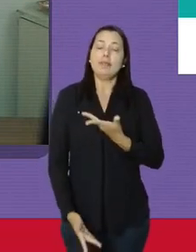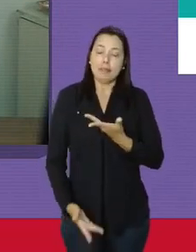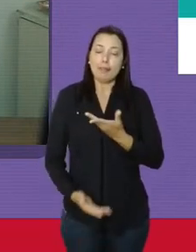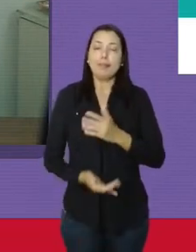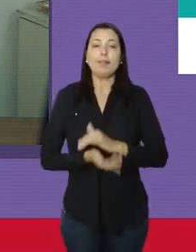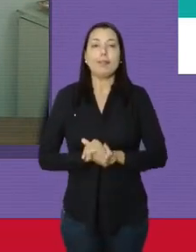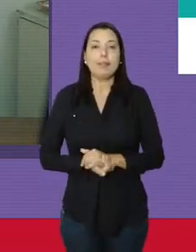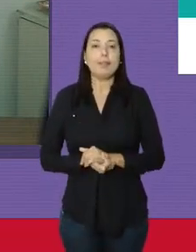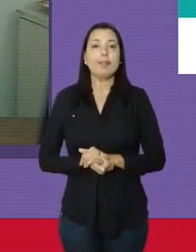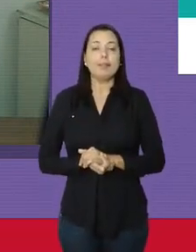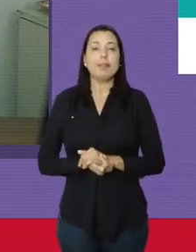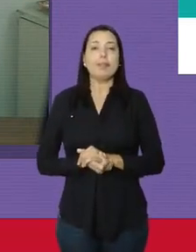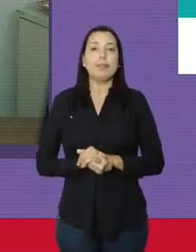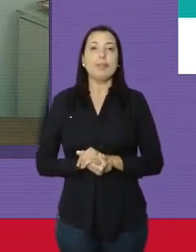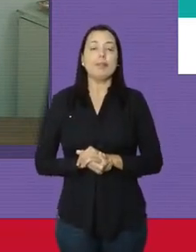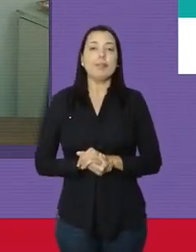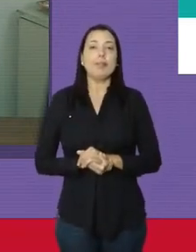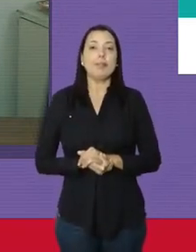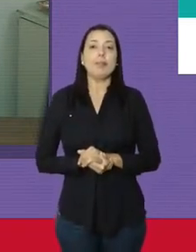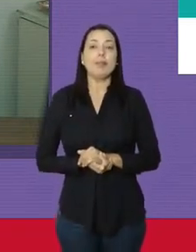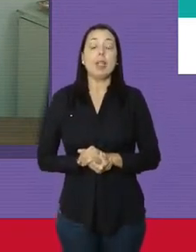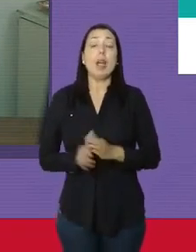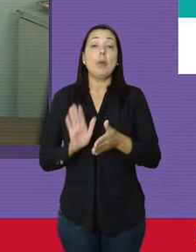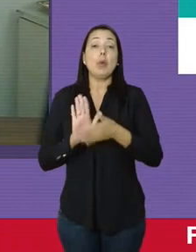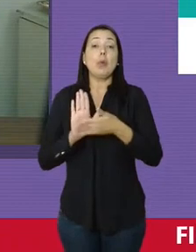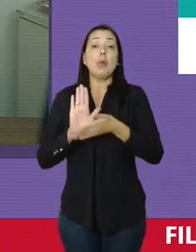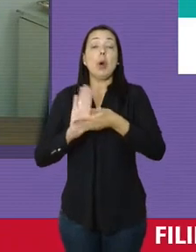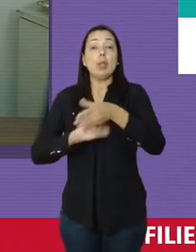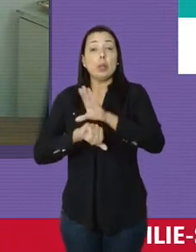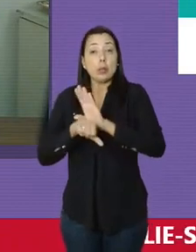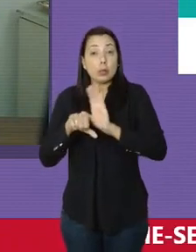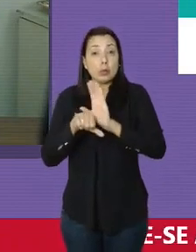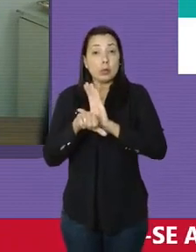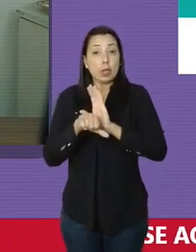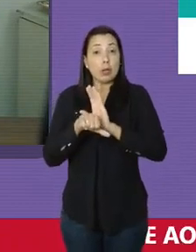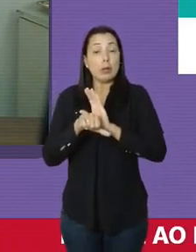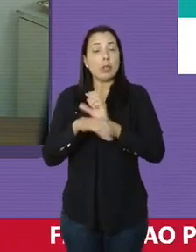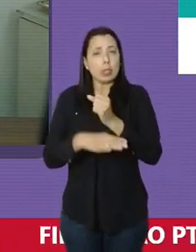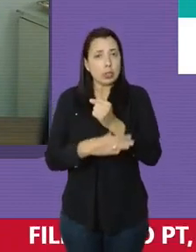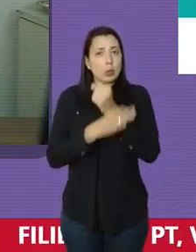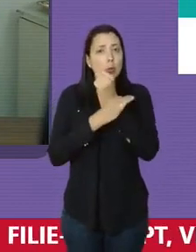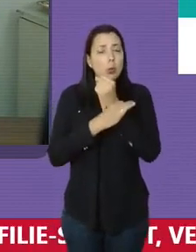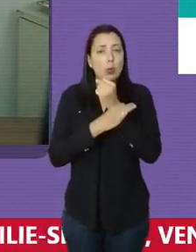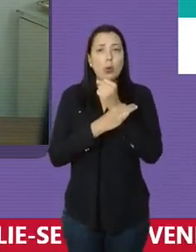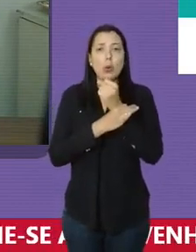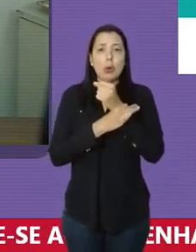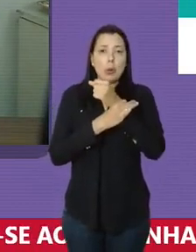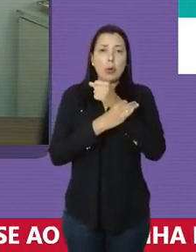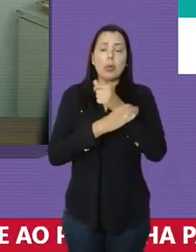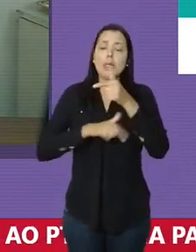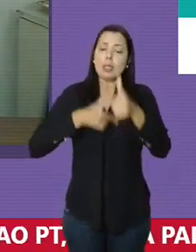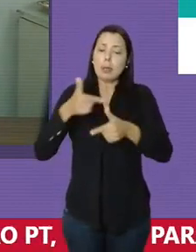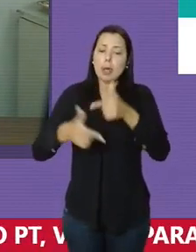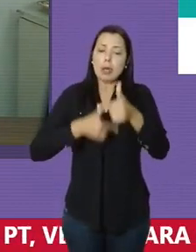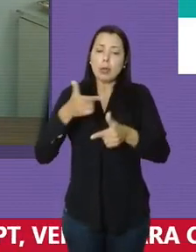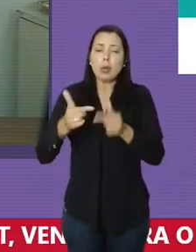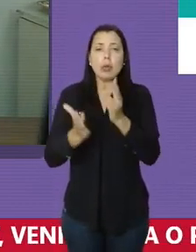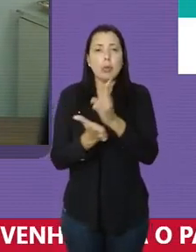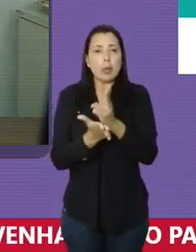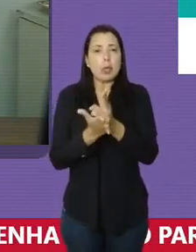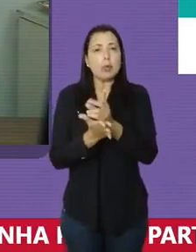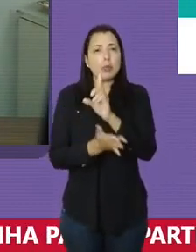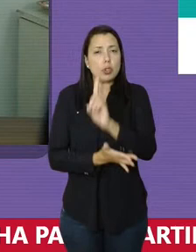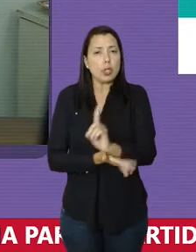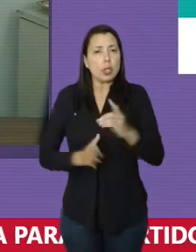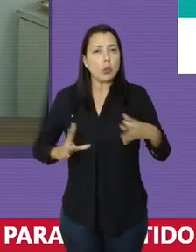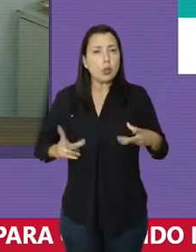Minha Casa Minha Vida. A emenda constitucional que assegurou às trabalhadoras domésticas os mesmos direitos